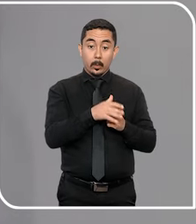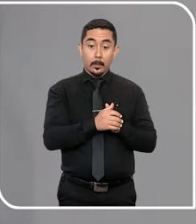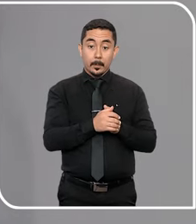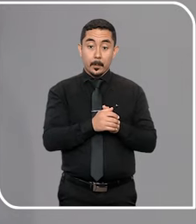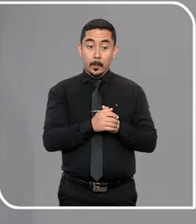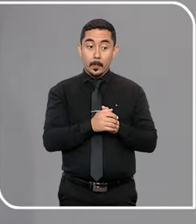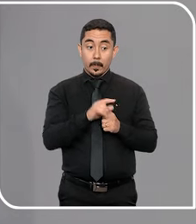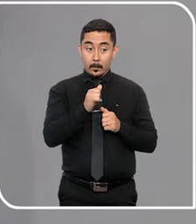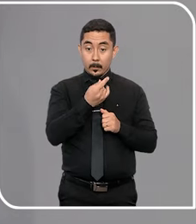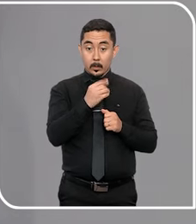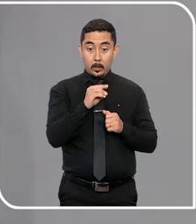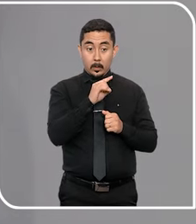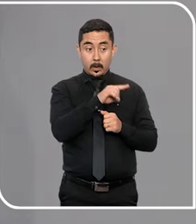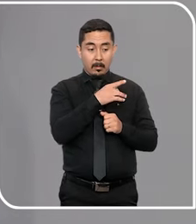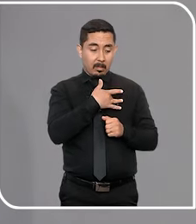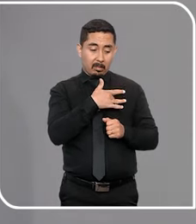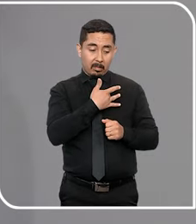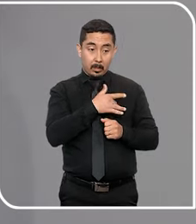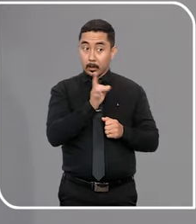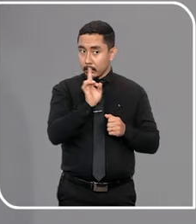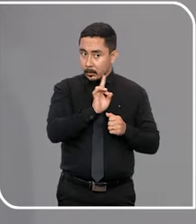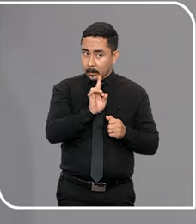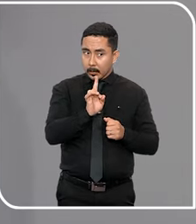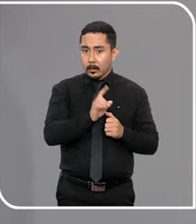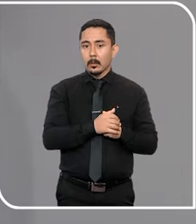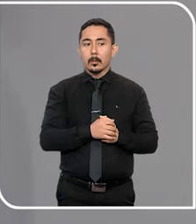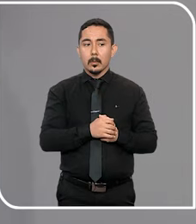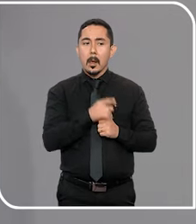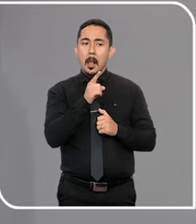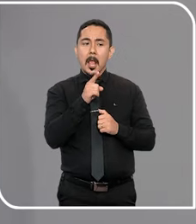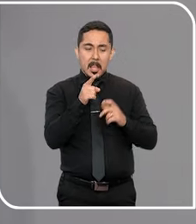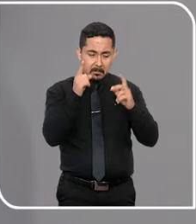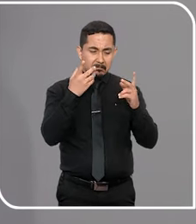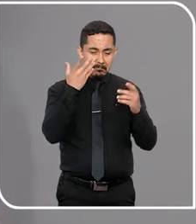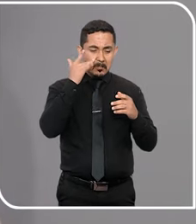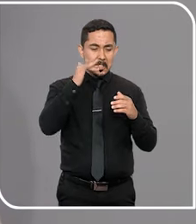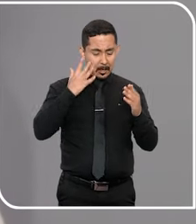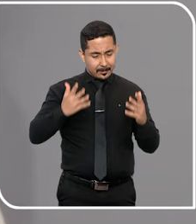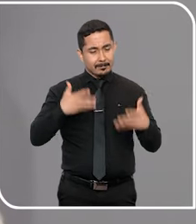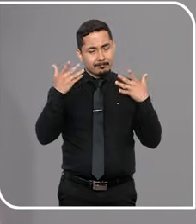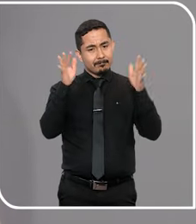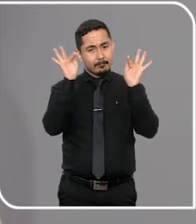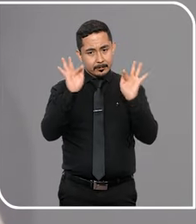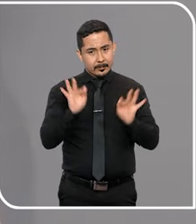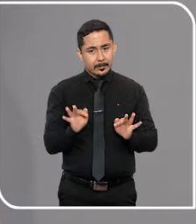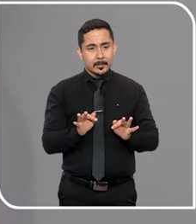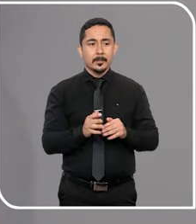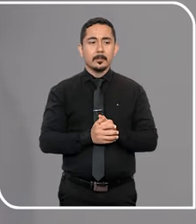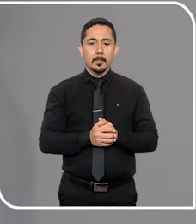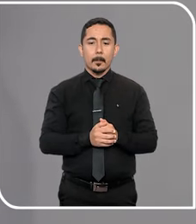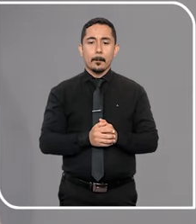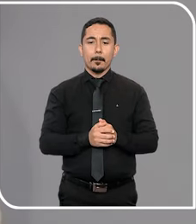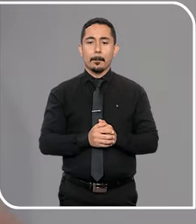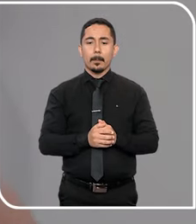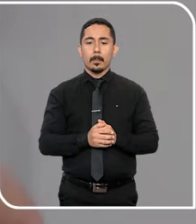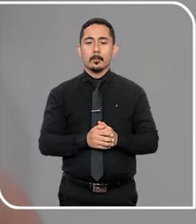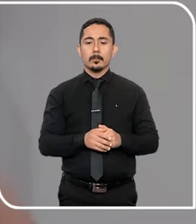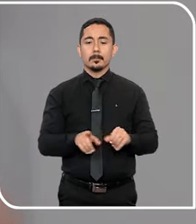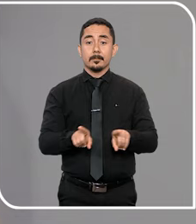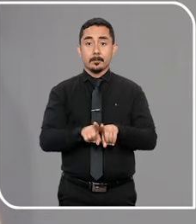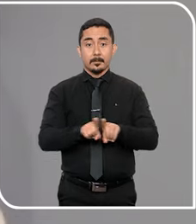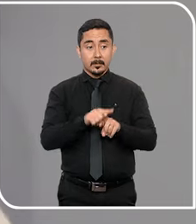ela e falei olha o João não é Coitado ele é uma criança muito feliz